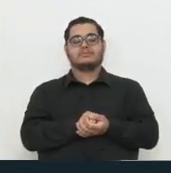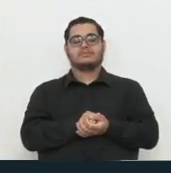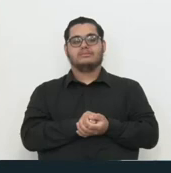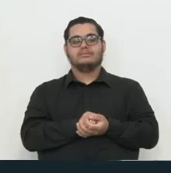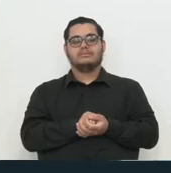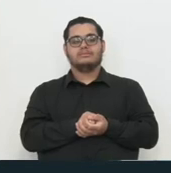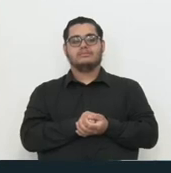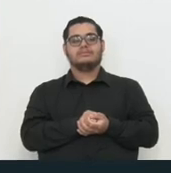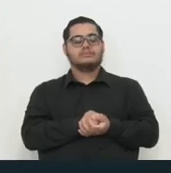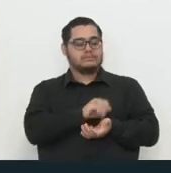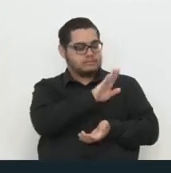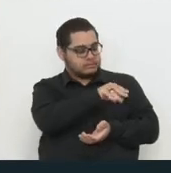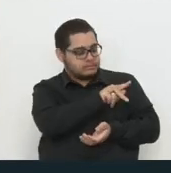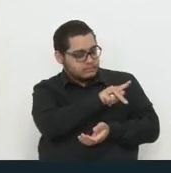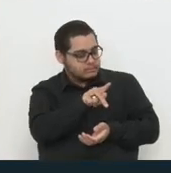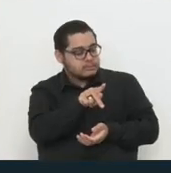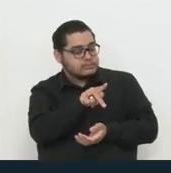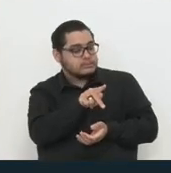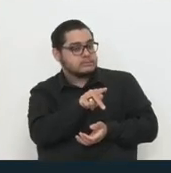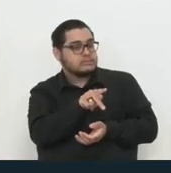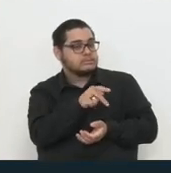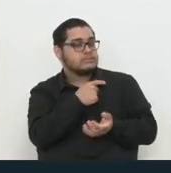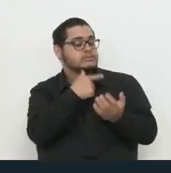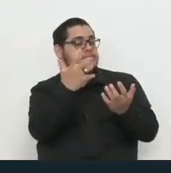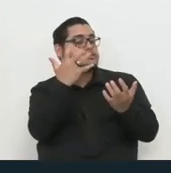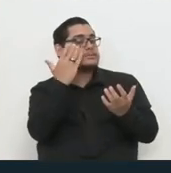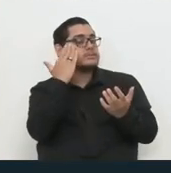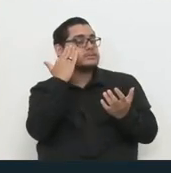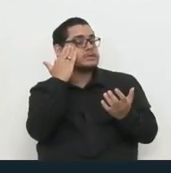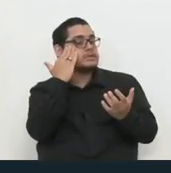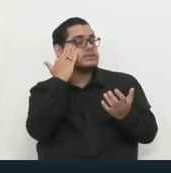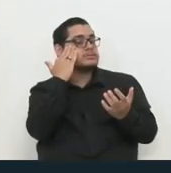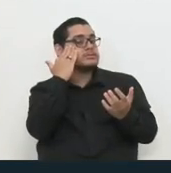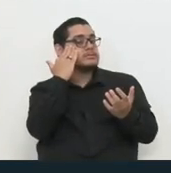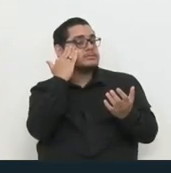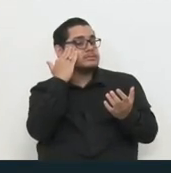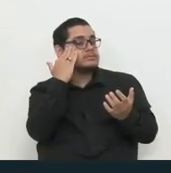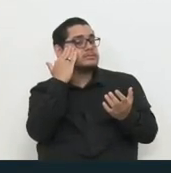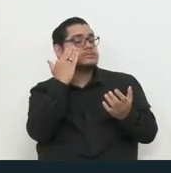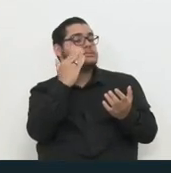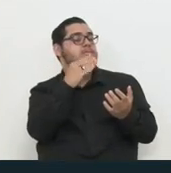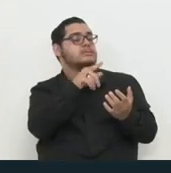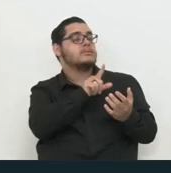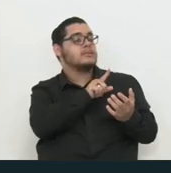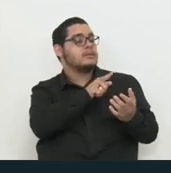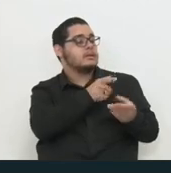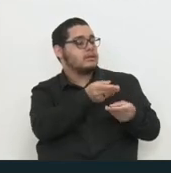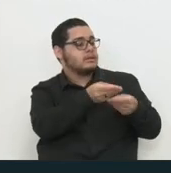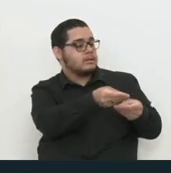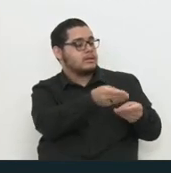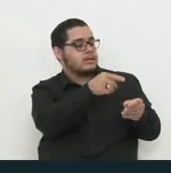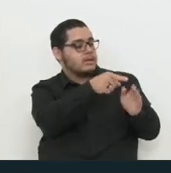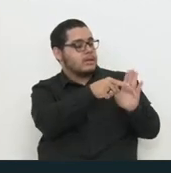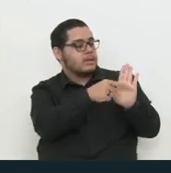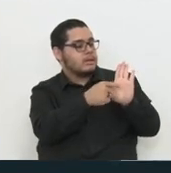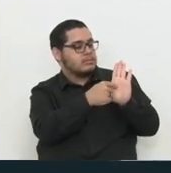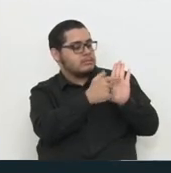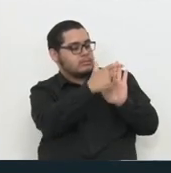senhor presidente gostaria de saber se está na sua mesa uma Moção de repúdio